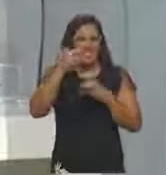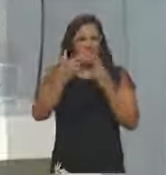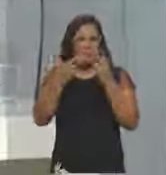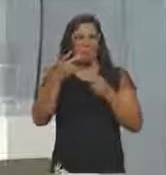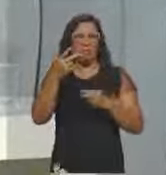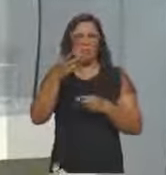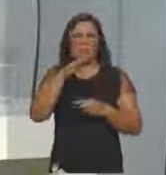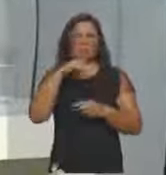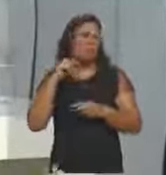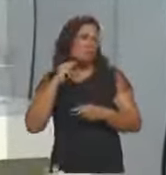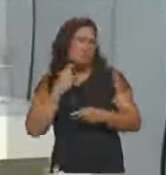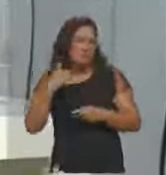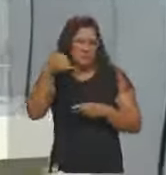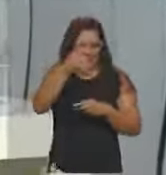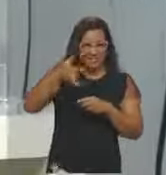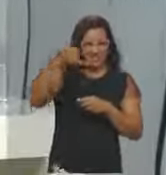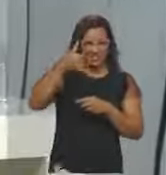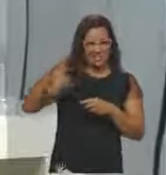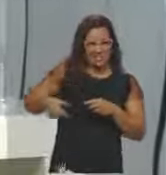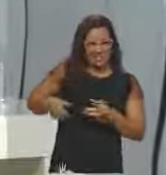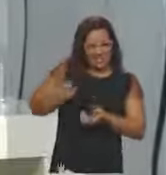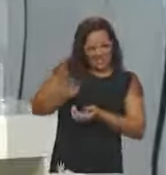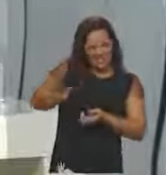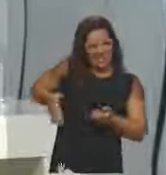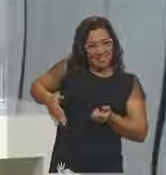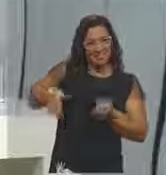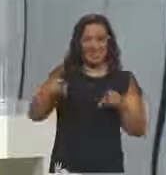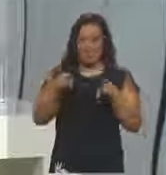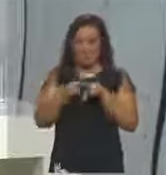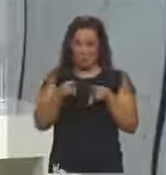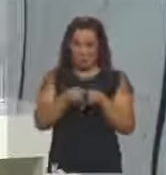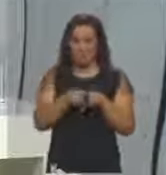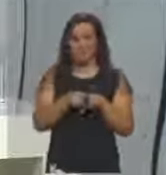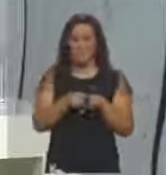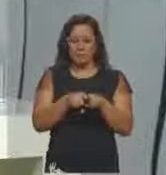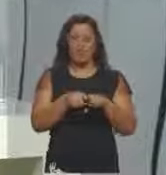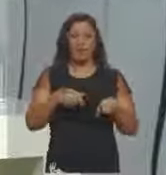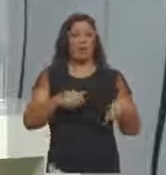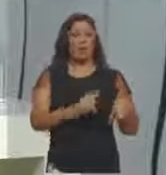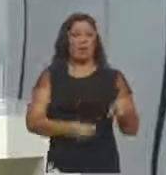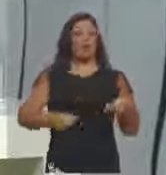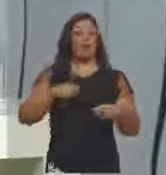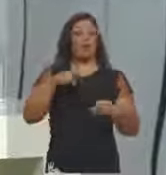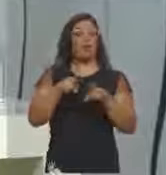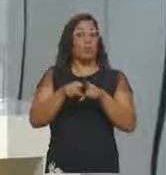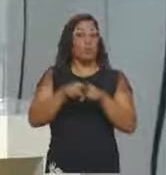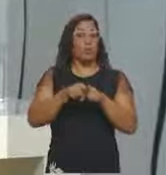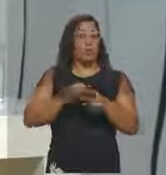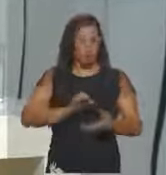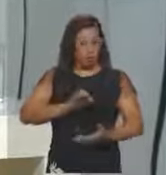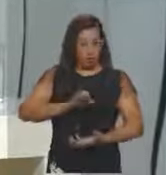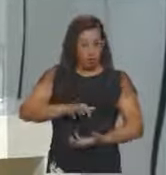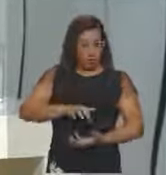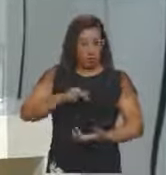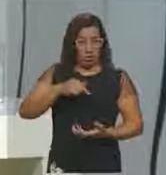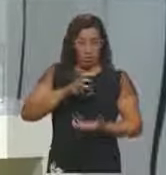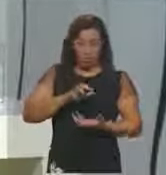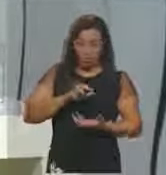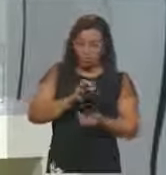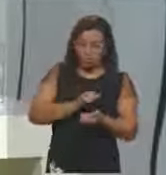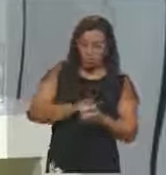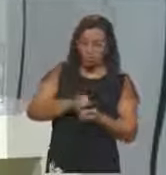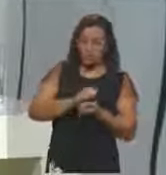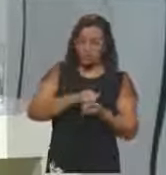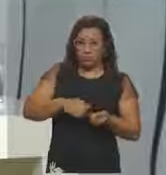E o estômago é um órgão digestivo que vai passar aí, quebrar as moléculas